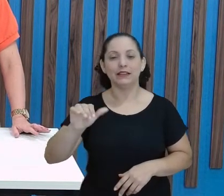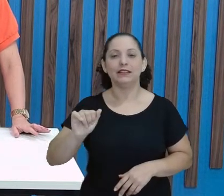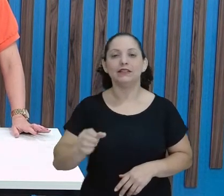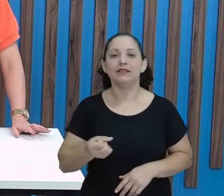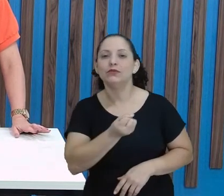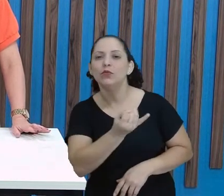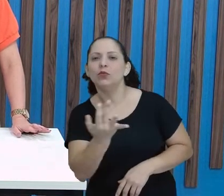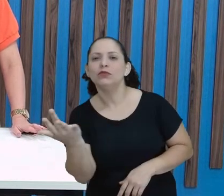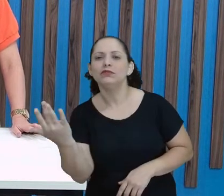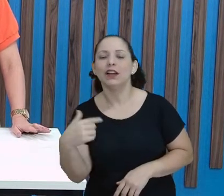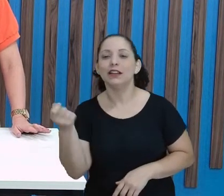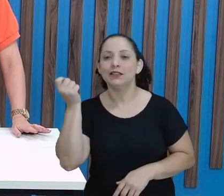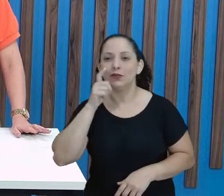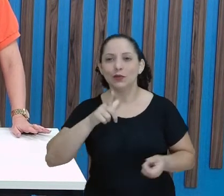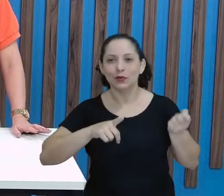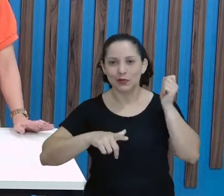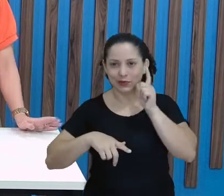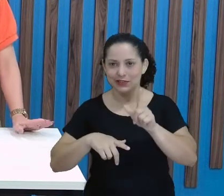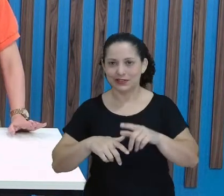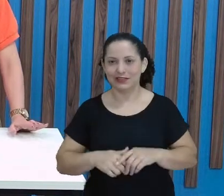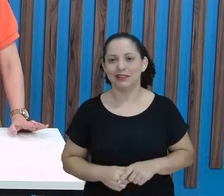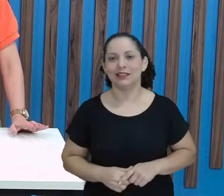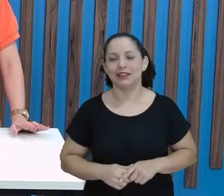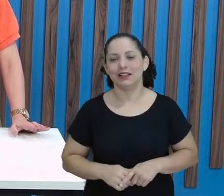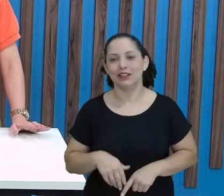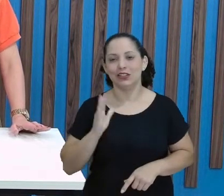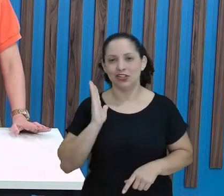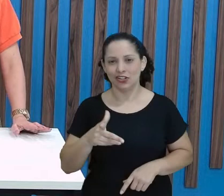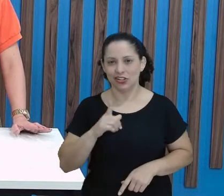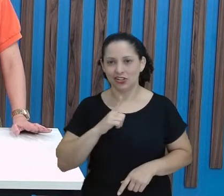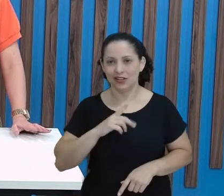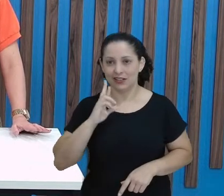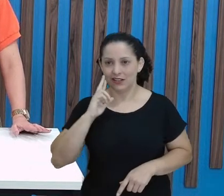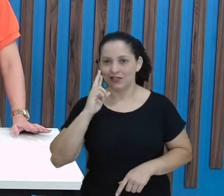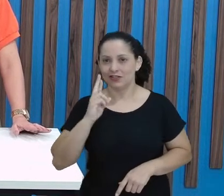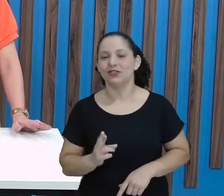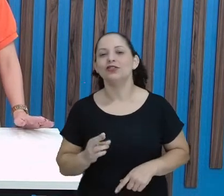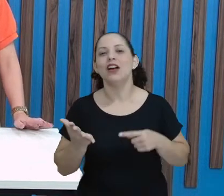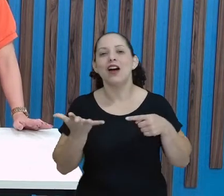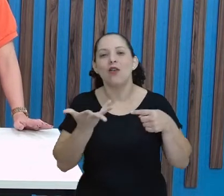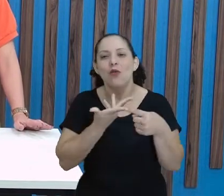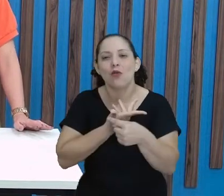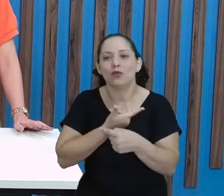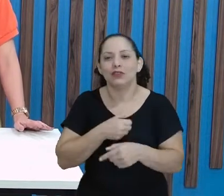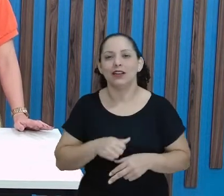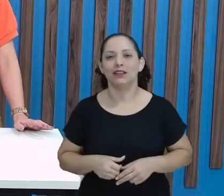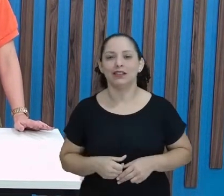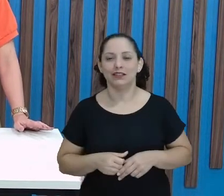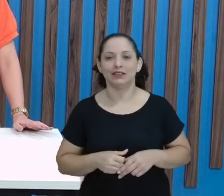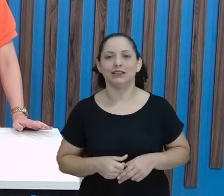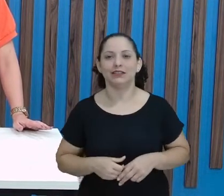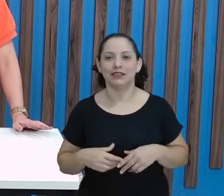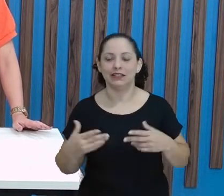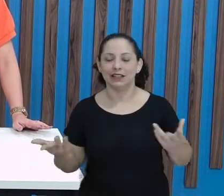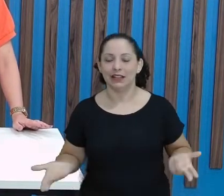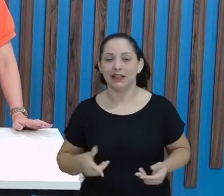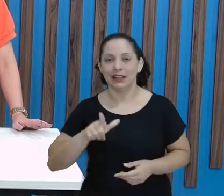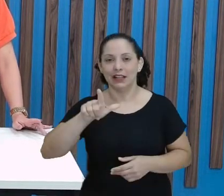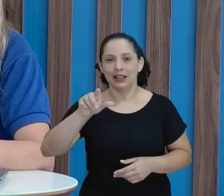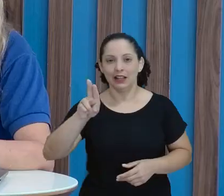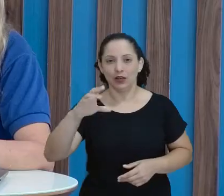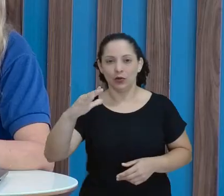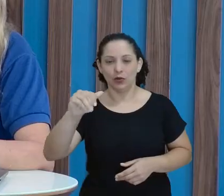os quadrinhos de cada figura? Já acharam a resposta? Contem aí para mim. Lucas disse